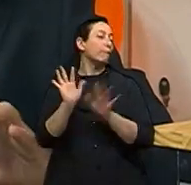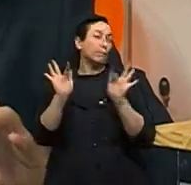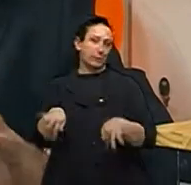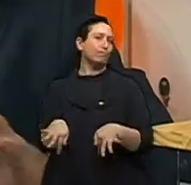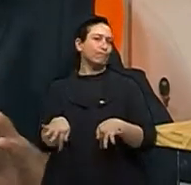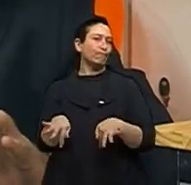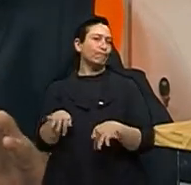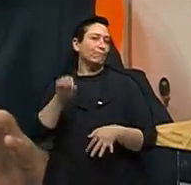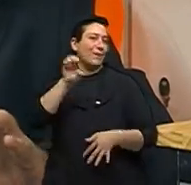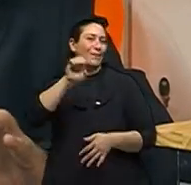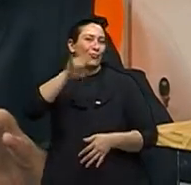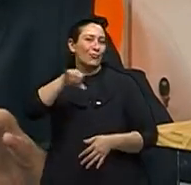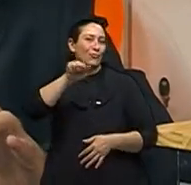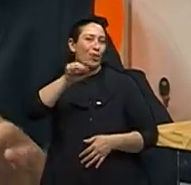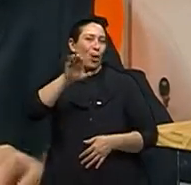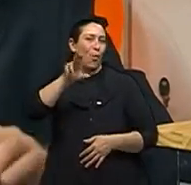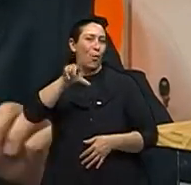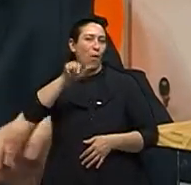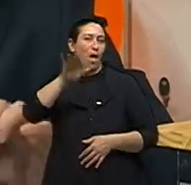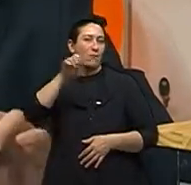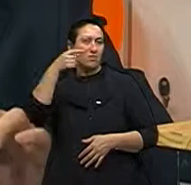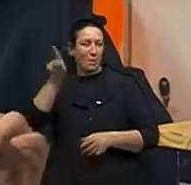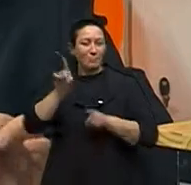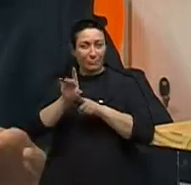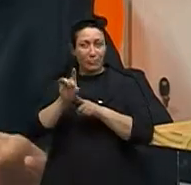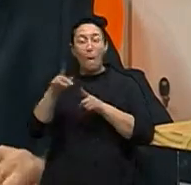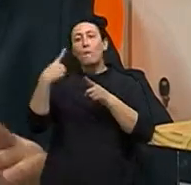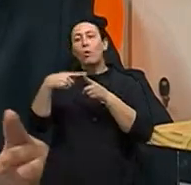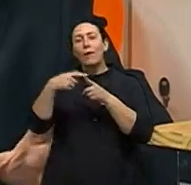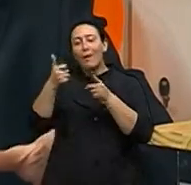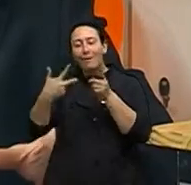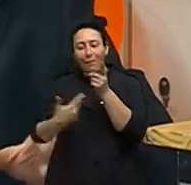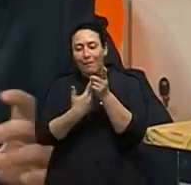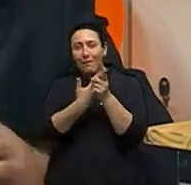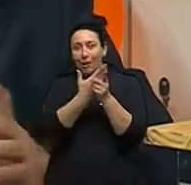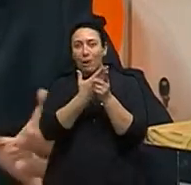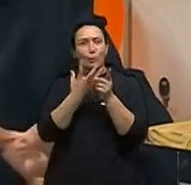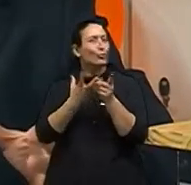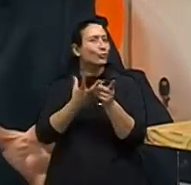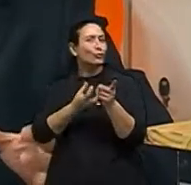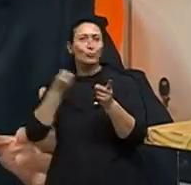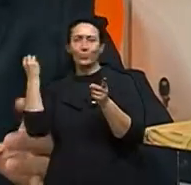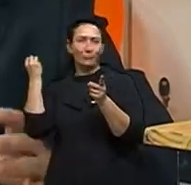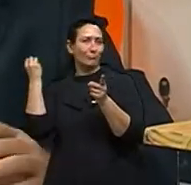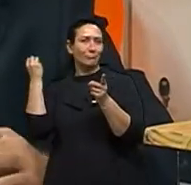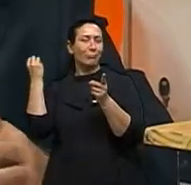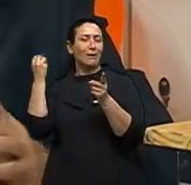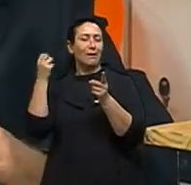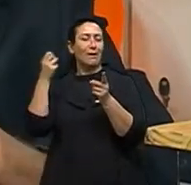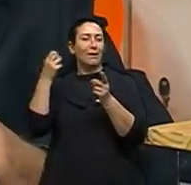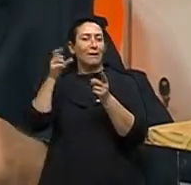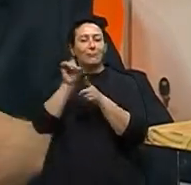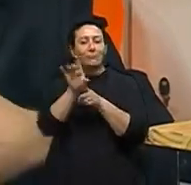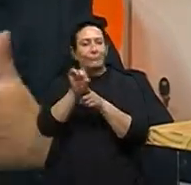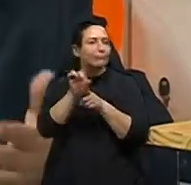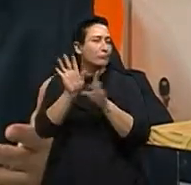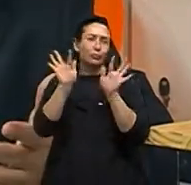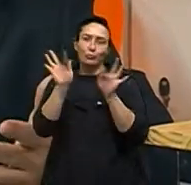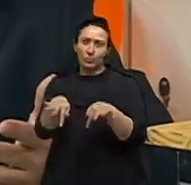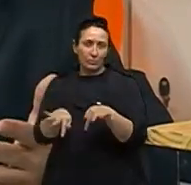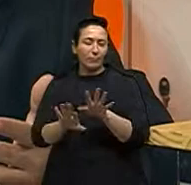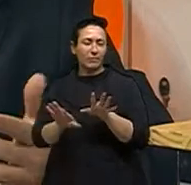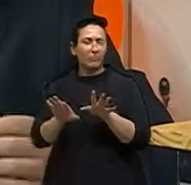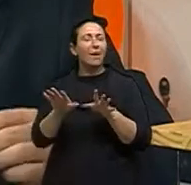é retirada as vesículas seminais tá E é ligado deferente então não tem mais ejaculação o o que sai